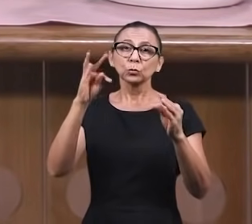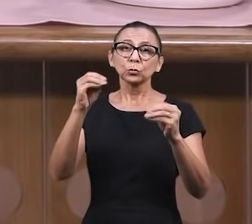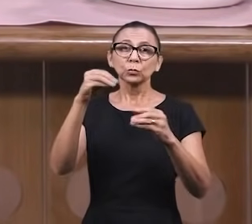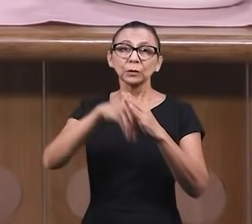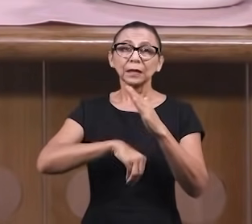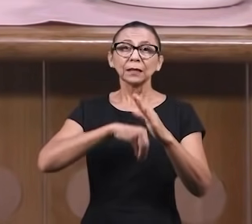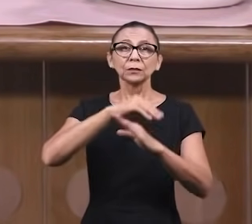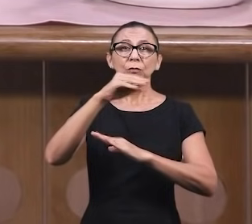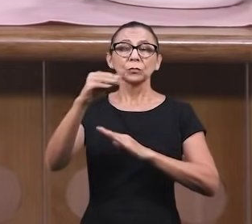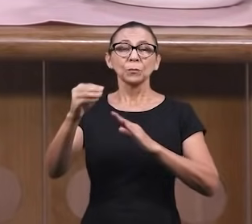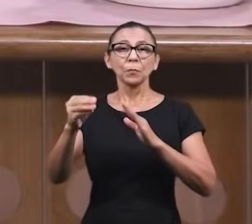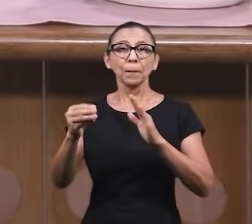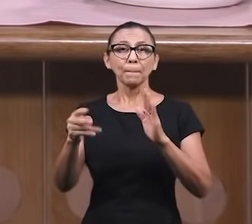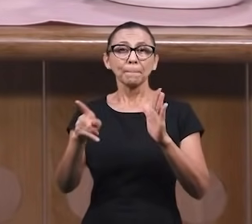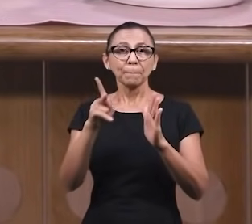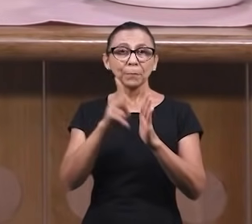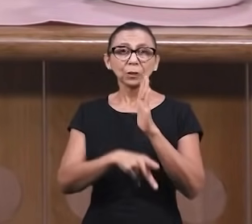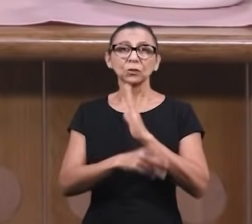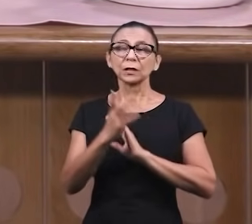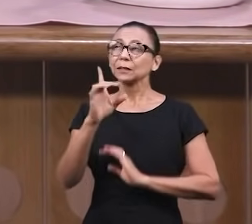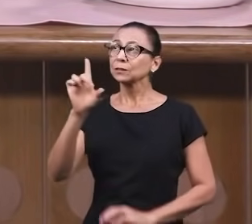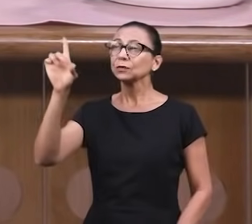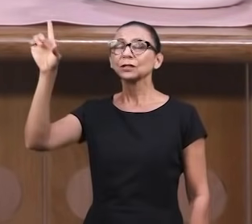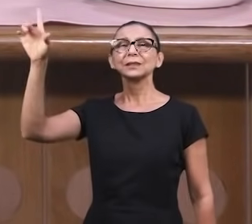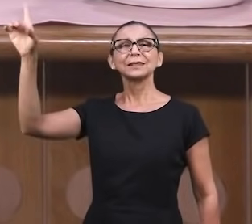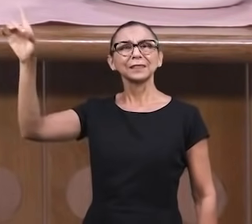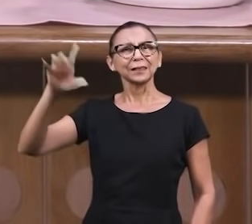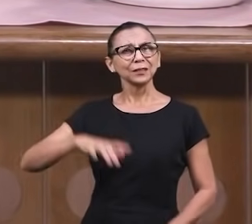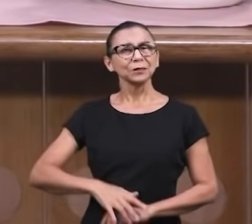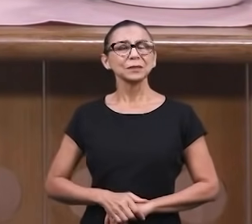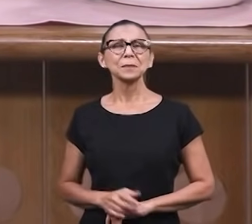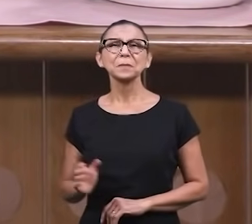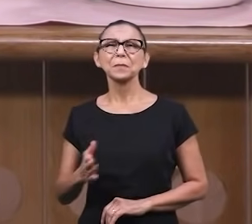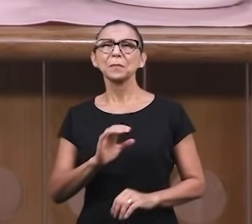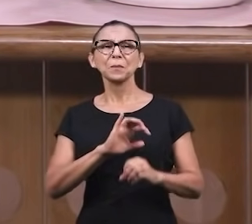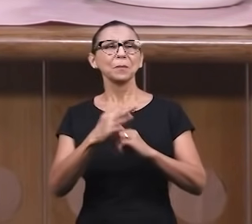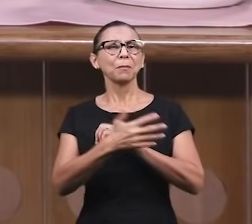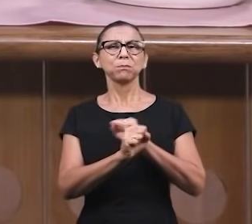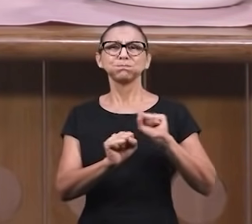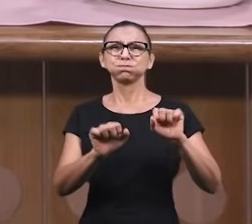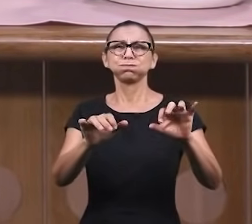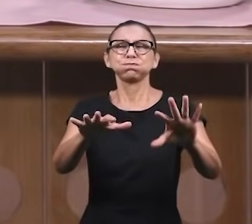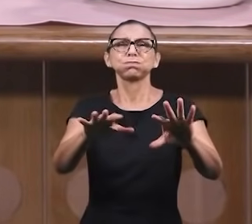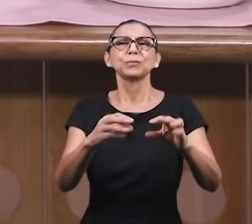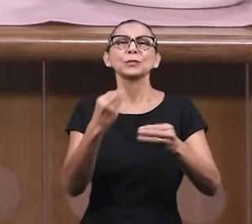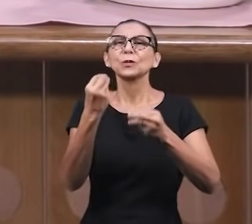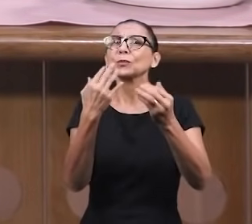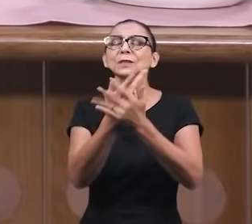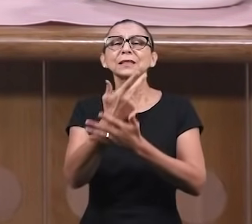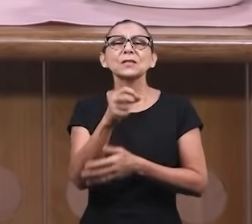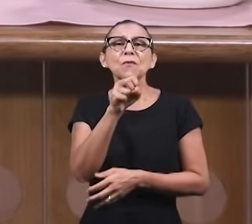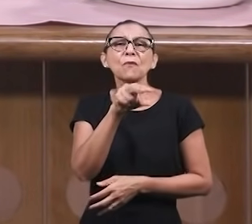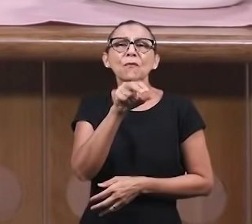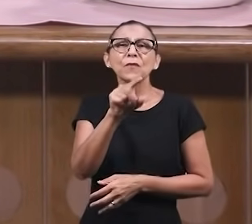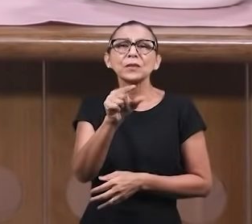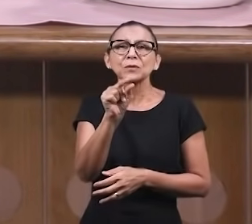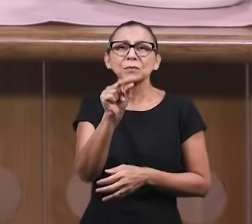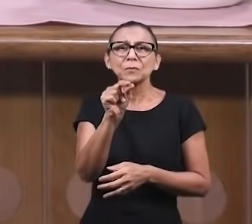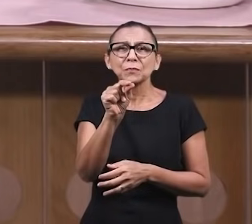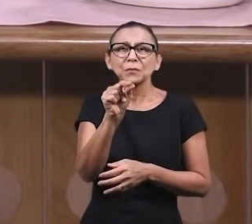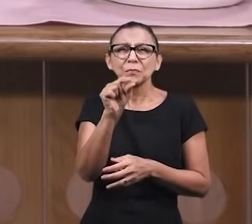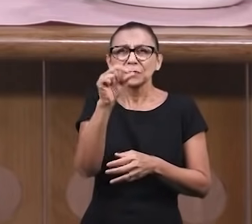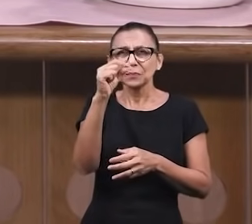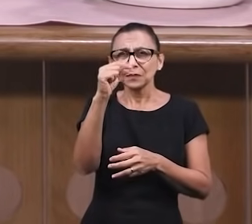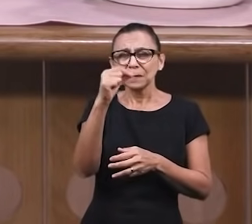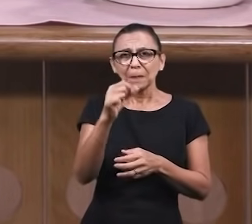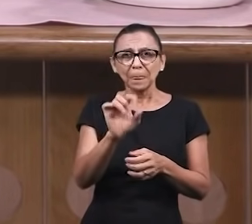aí. A experiência da pandemia. O que aconteceu com a pandemia? Uma partícula, que é um vírus, que